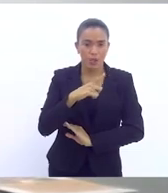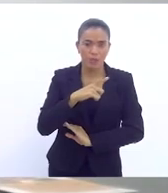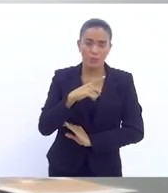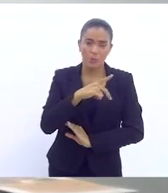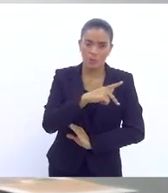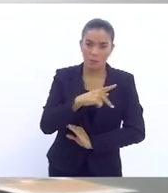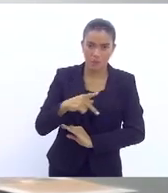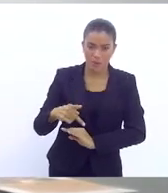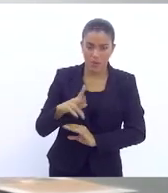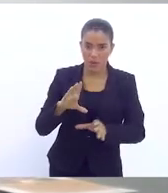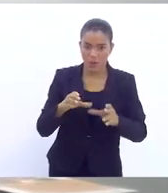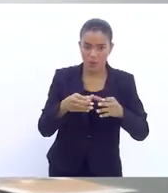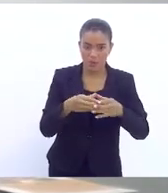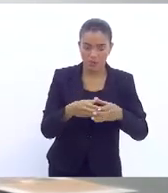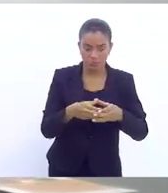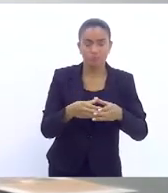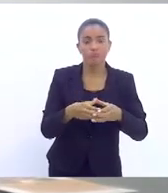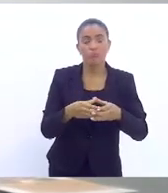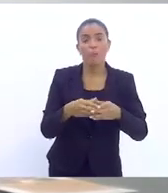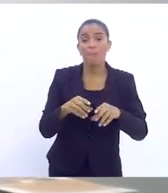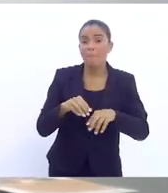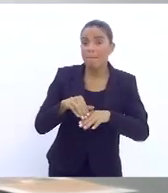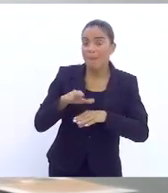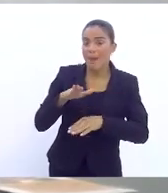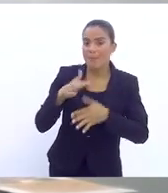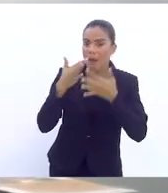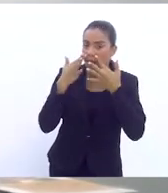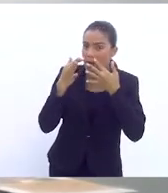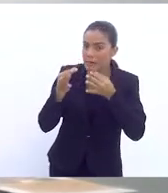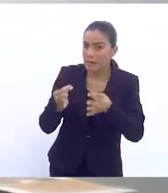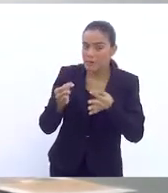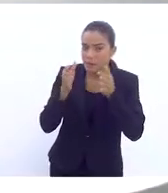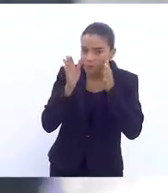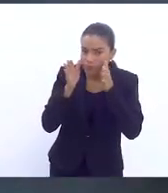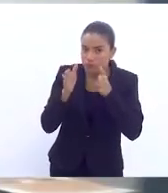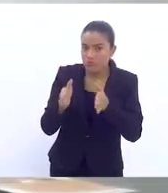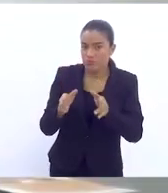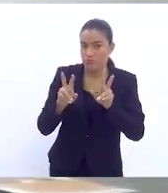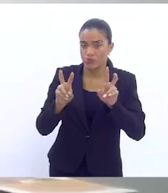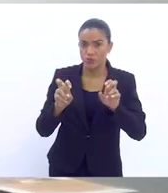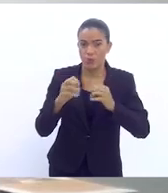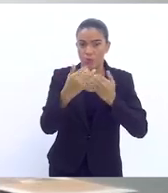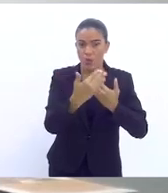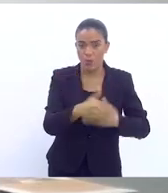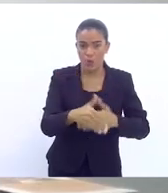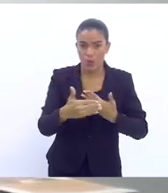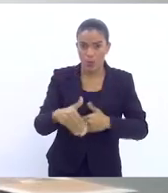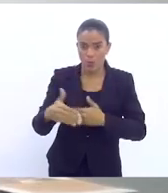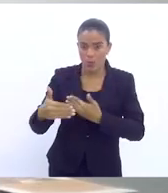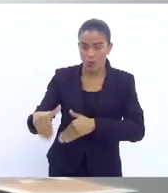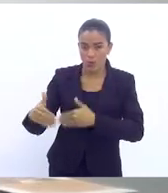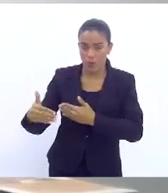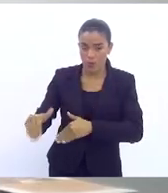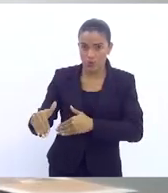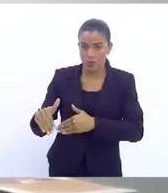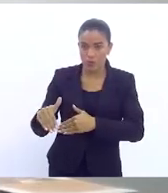servidores públicos dado uma atenção específica a questão dos concursos né iniciamos